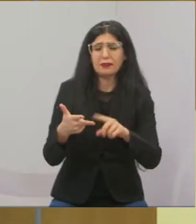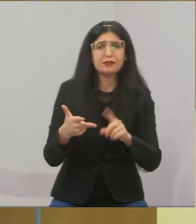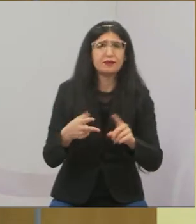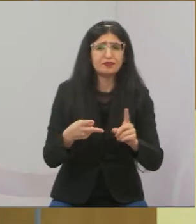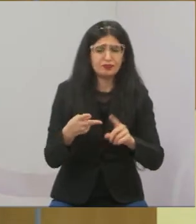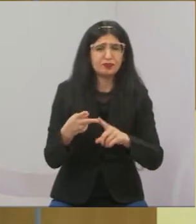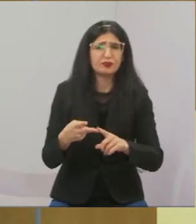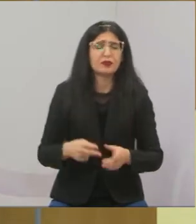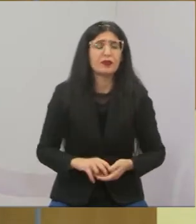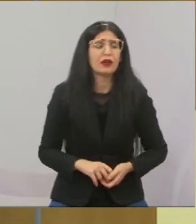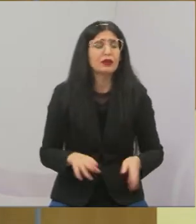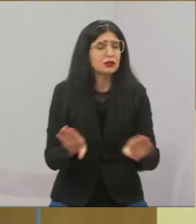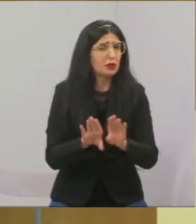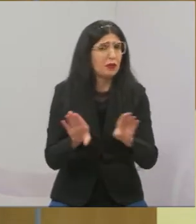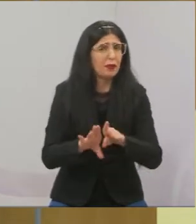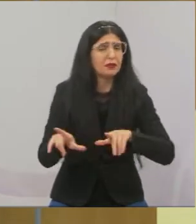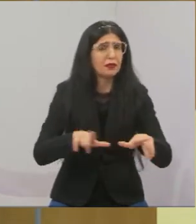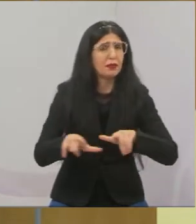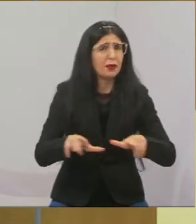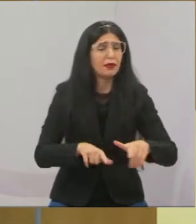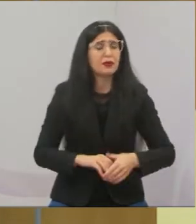E também nós trabalhamos